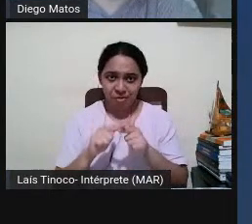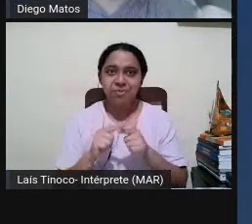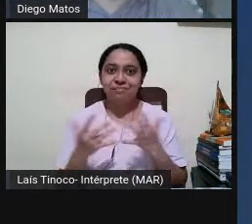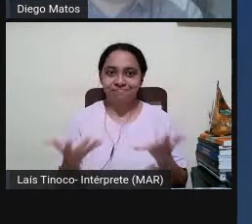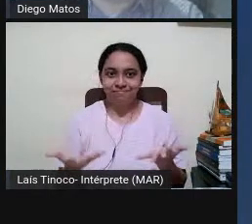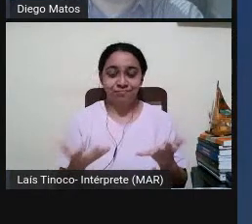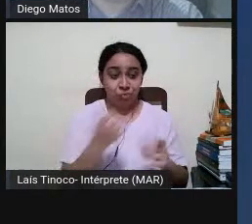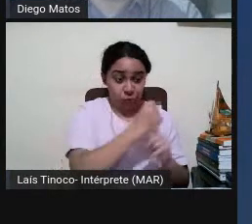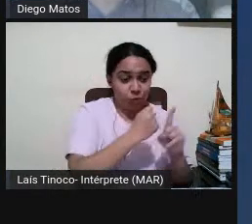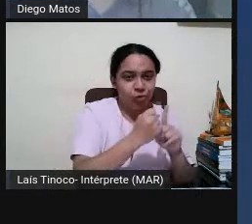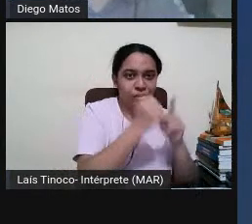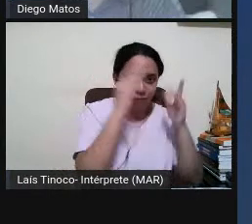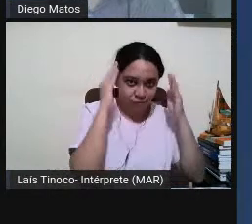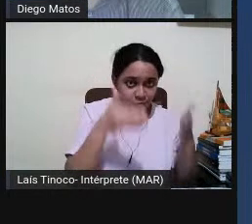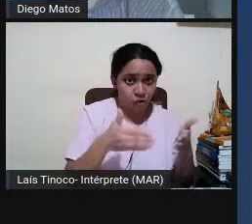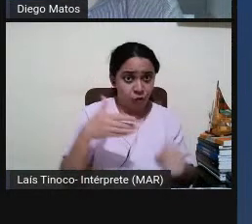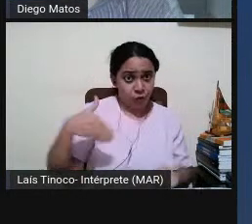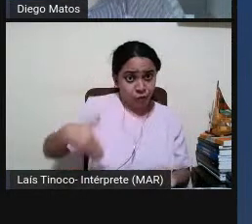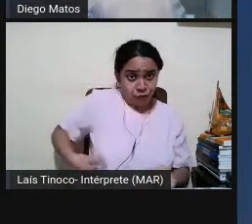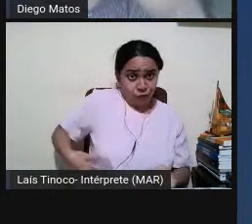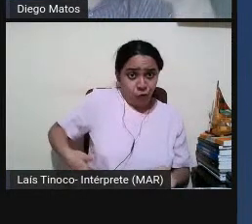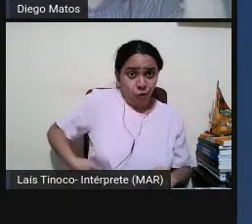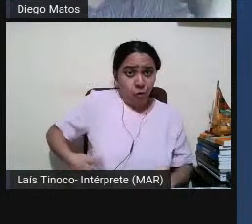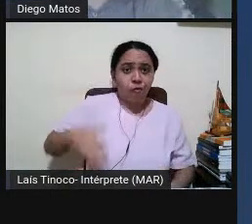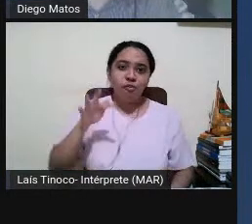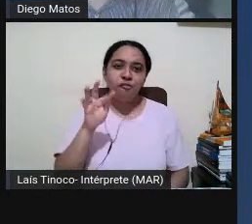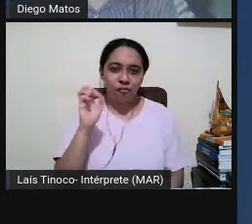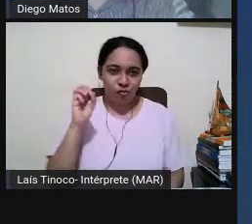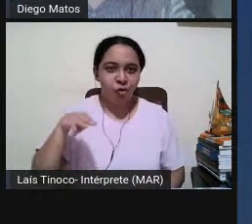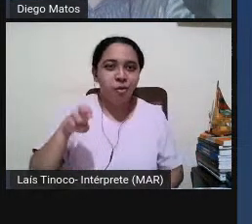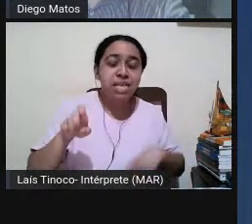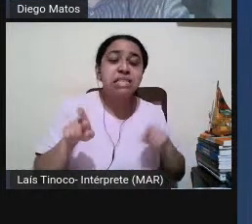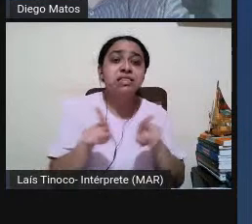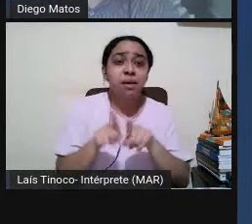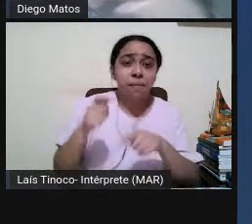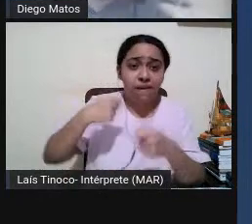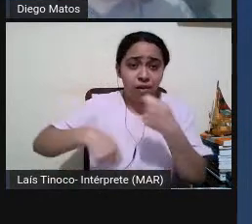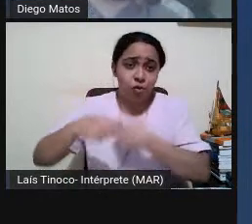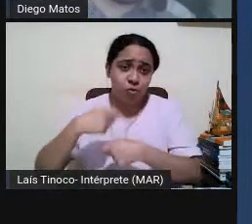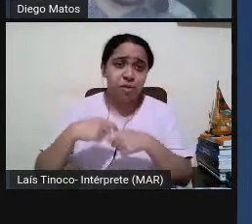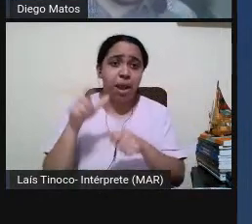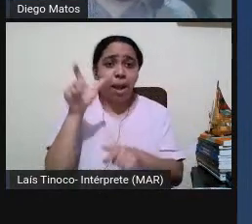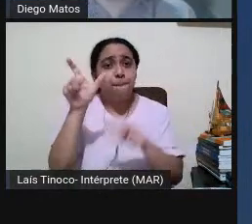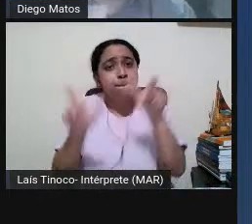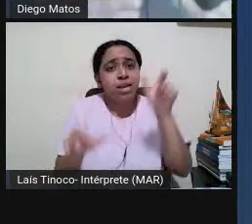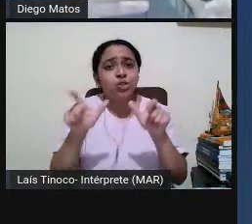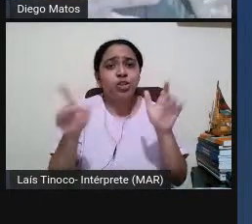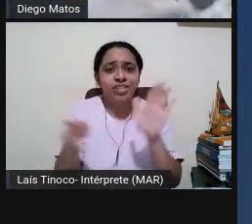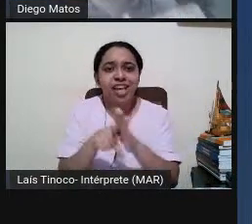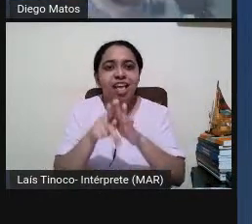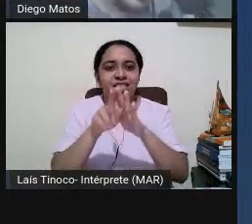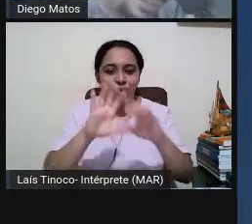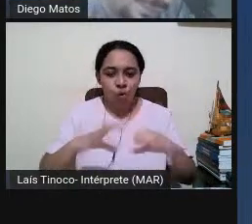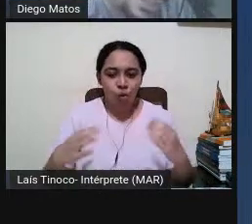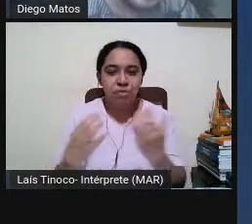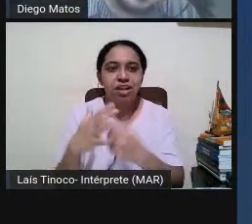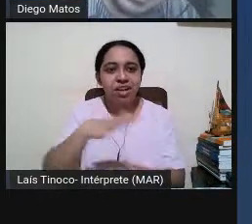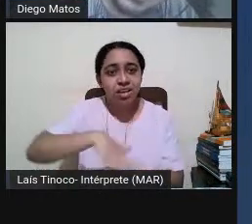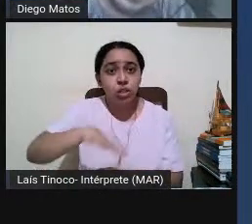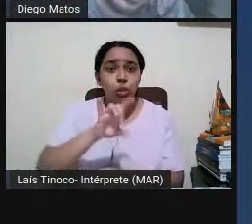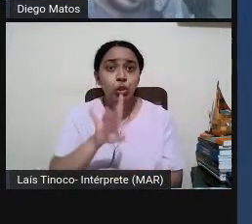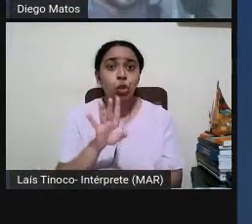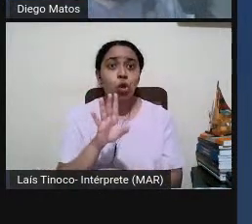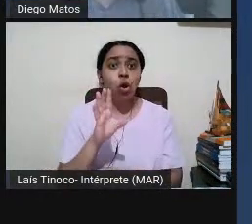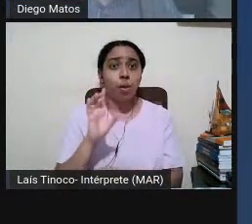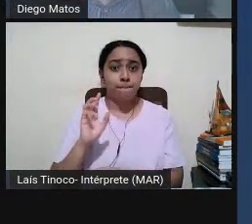social de fome quanto econômico porque as pessoas ali na comunidade elas deixam até de viver somente da subsistência